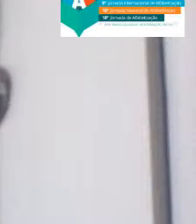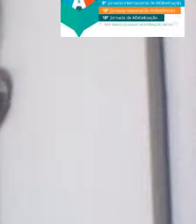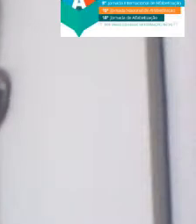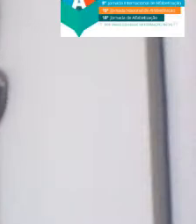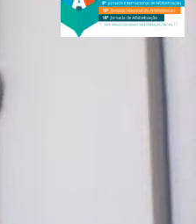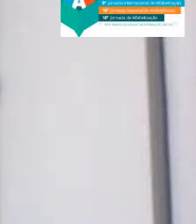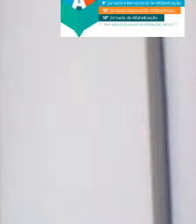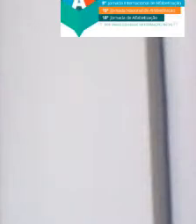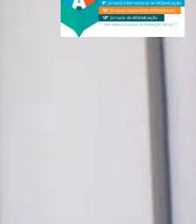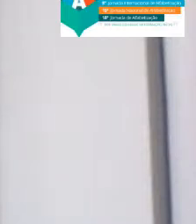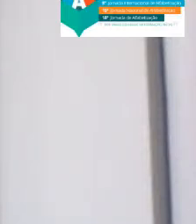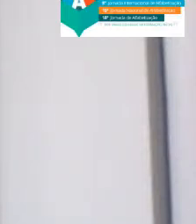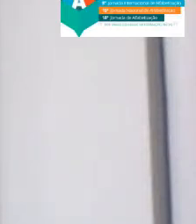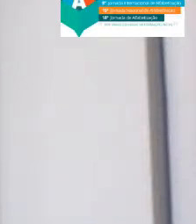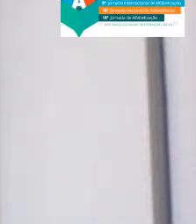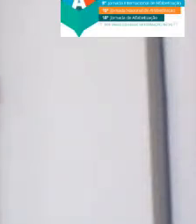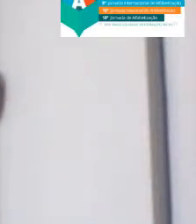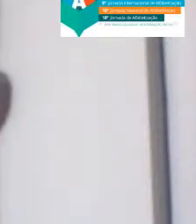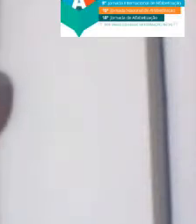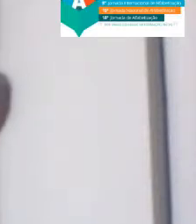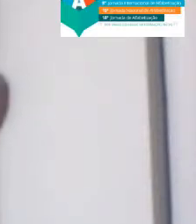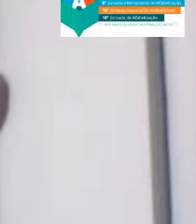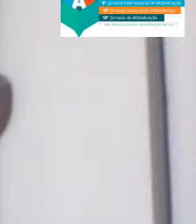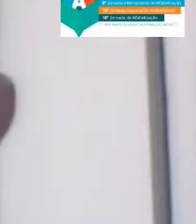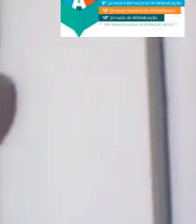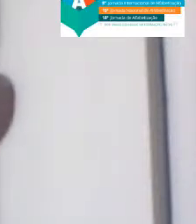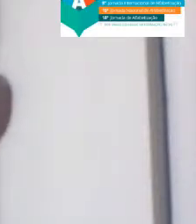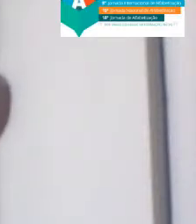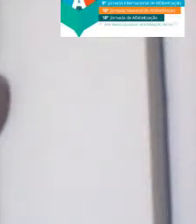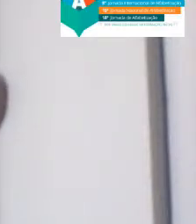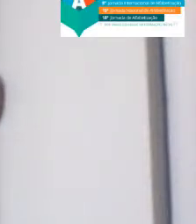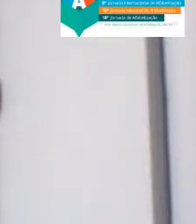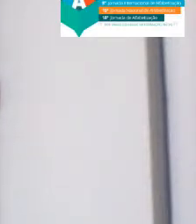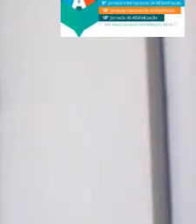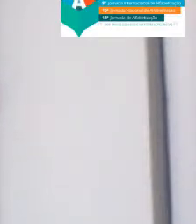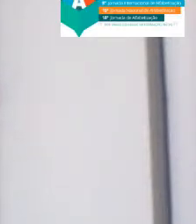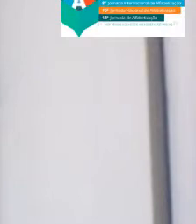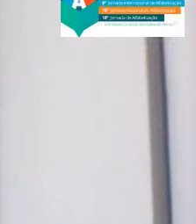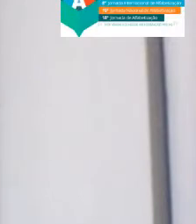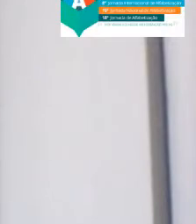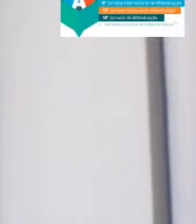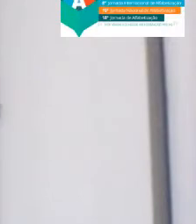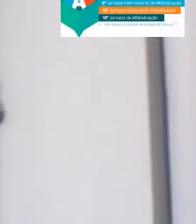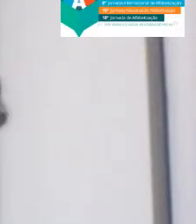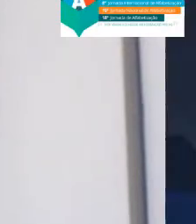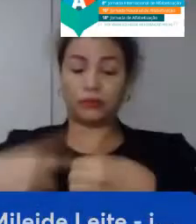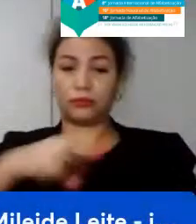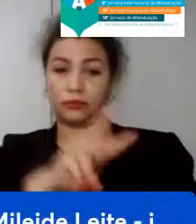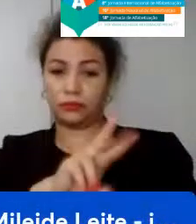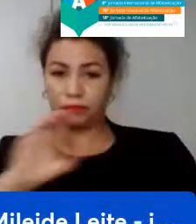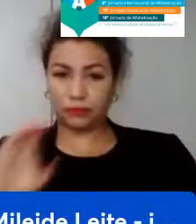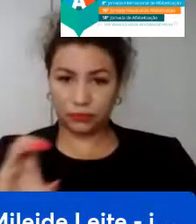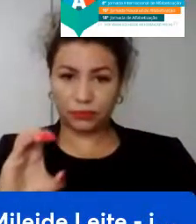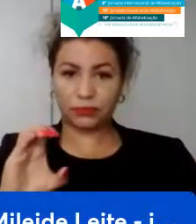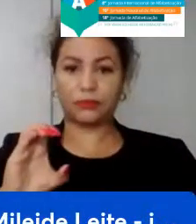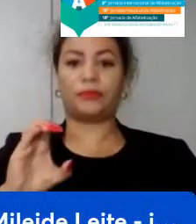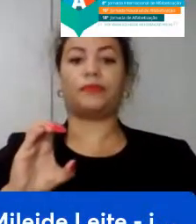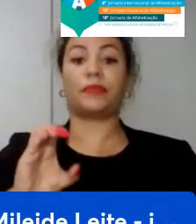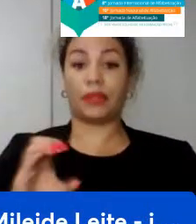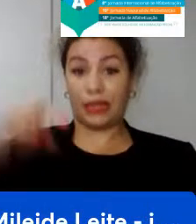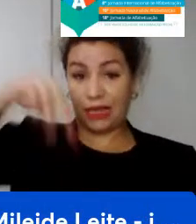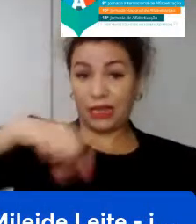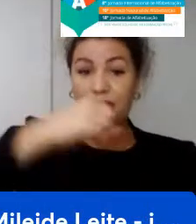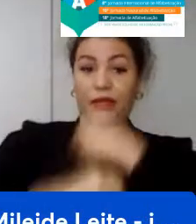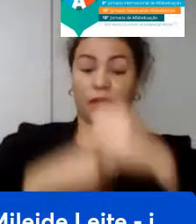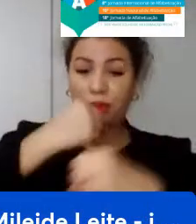período. Em 1969, é criada a Faculdade de Educação de Vitória da Conquista, ainda neste